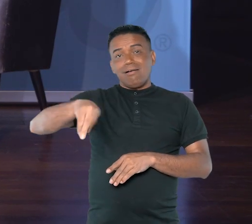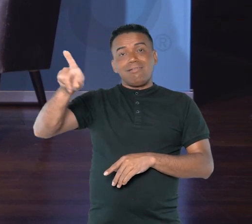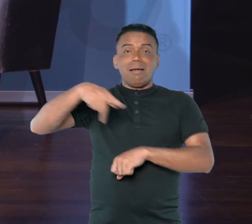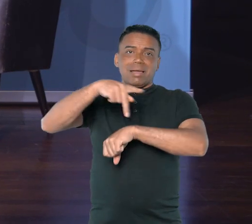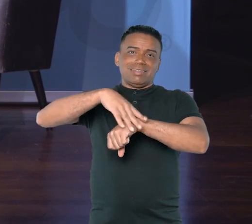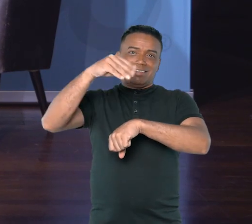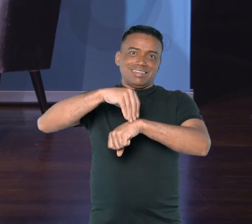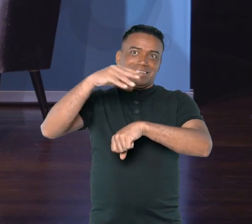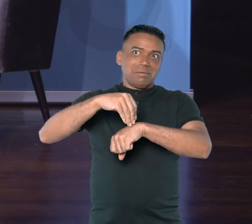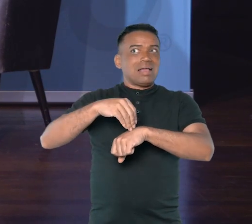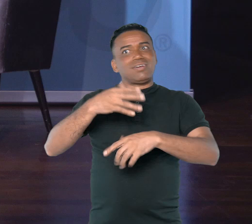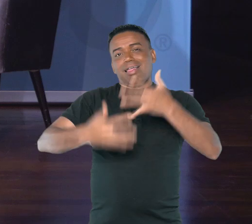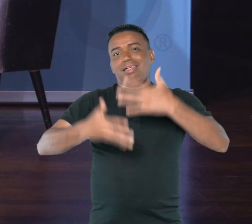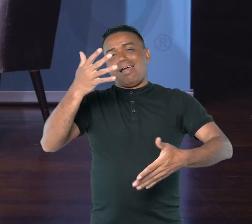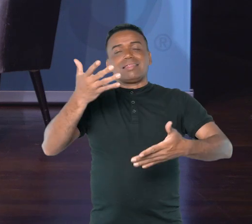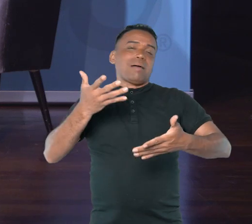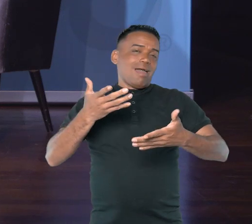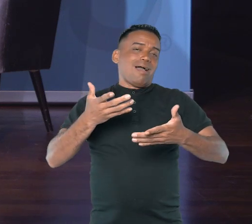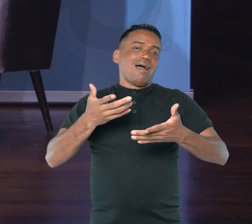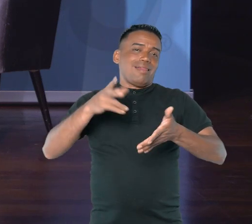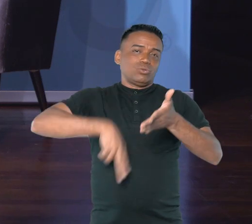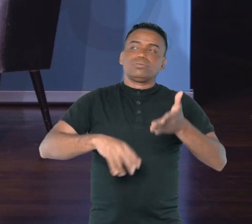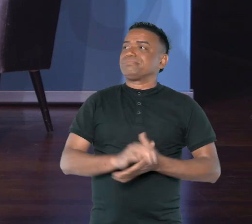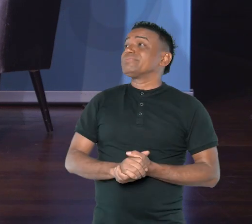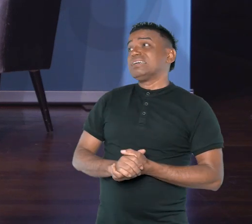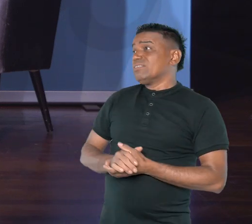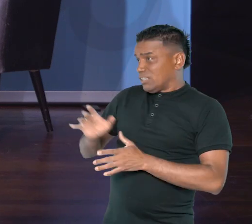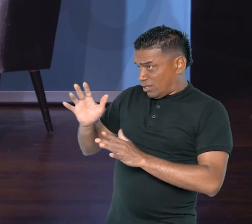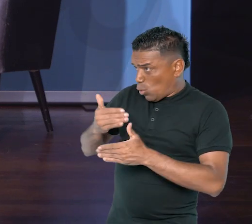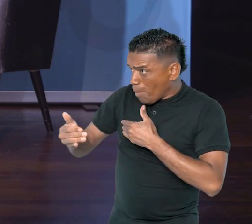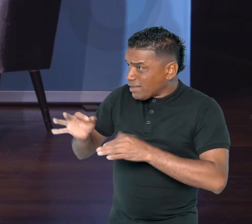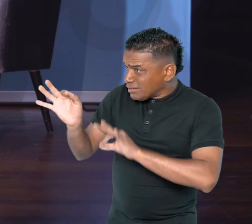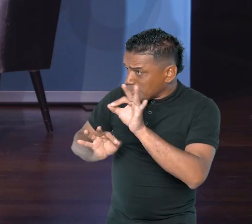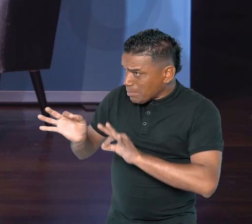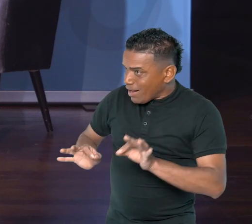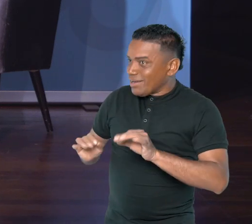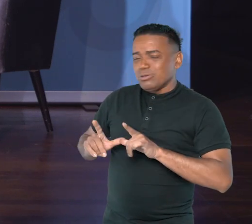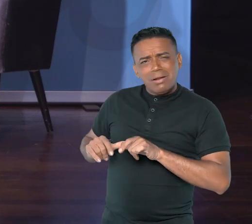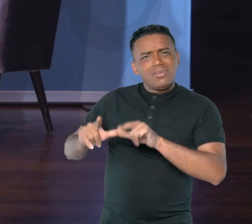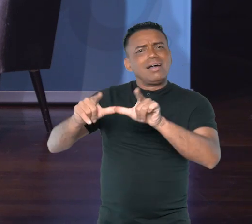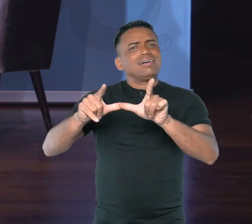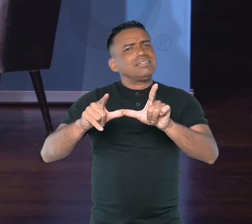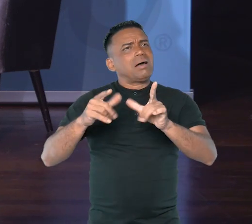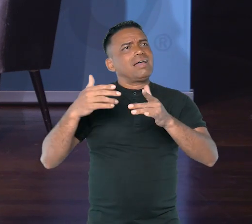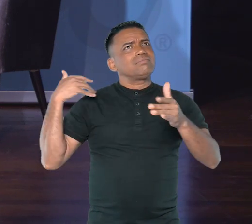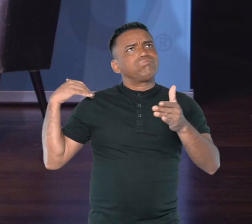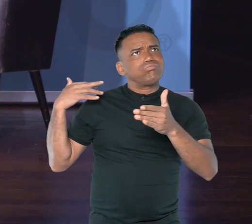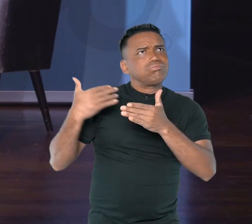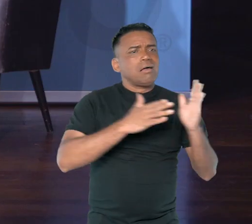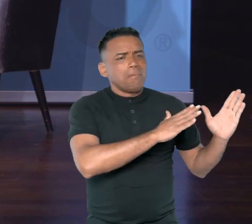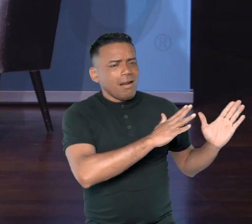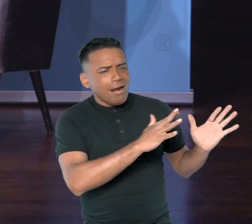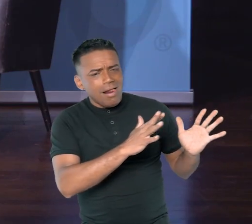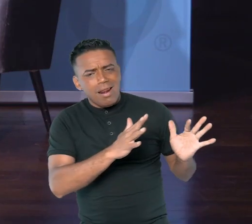Não, e é lindo que você começa se preparando para essa viagem, né? Você tem essa meio que uma linha do tempo mesmo para